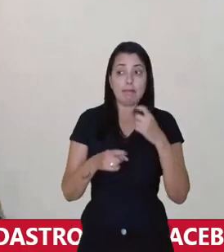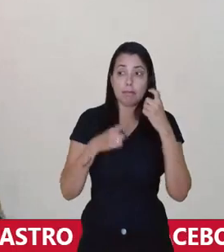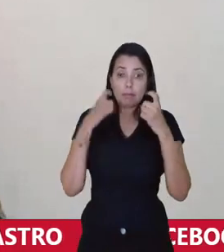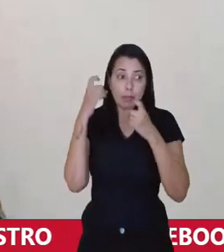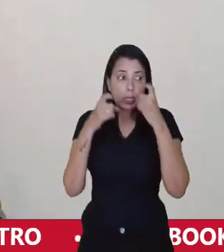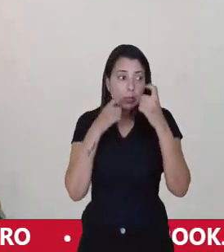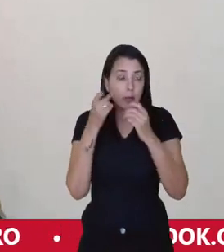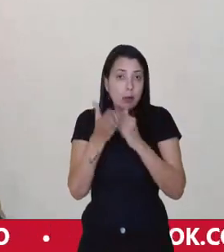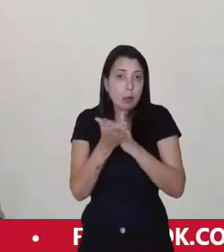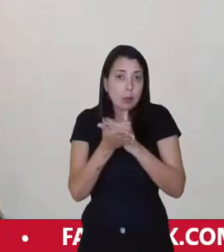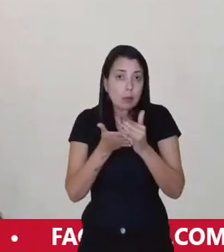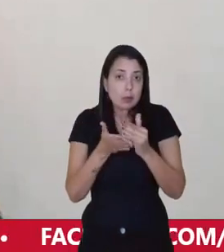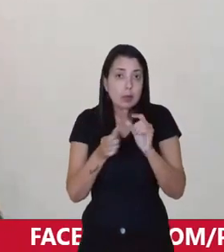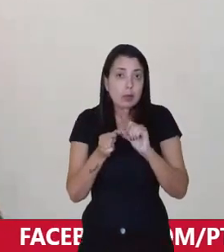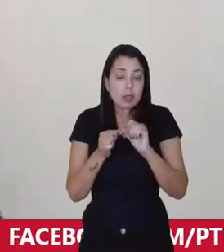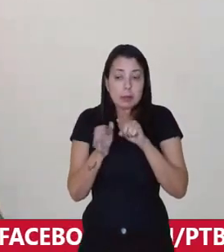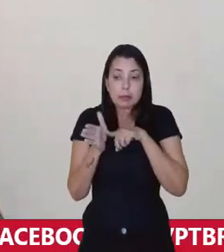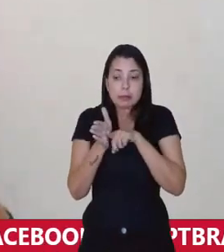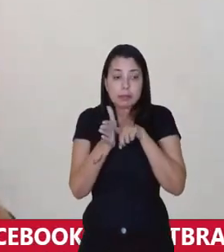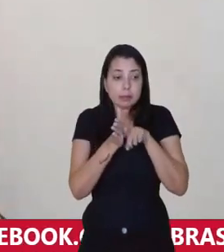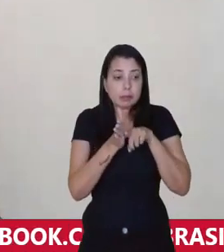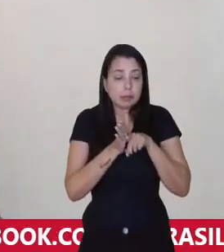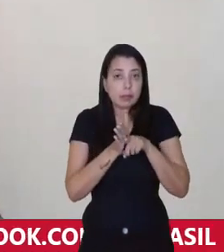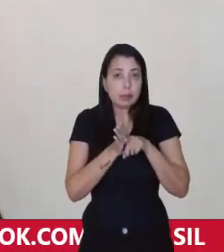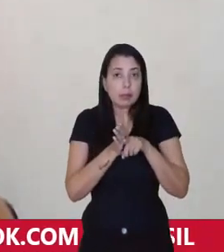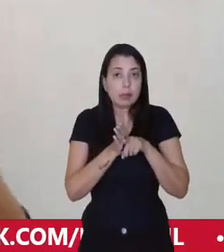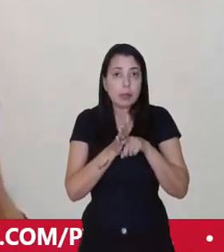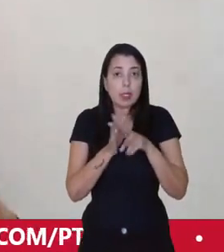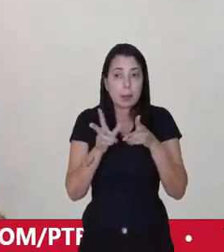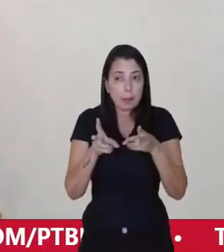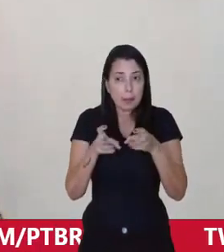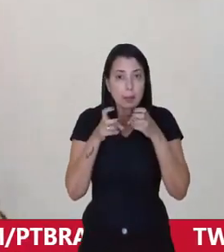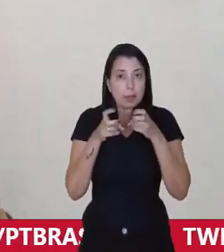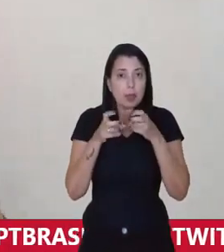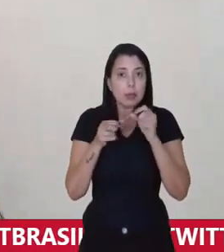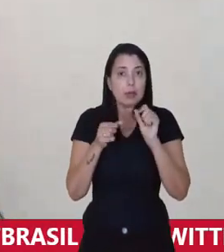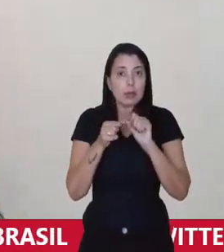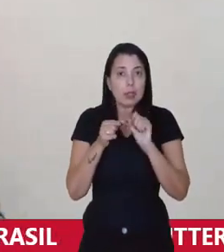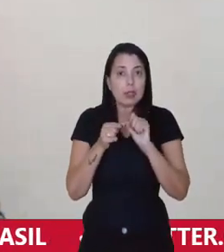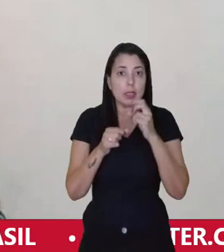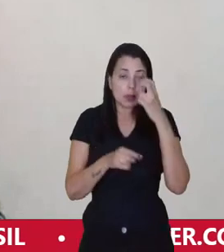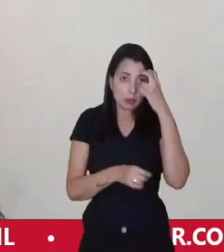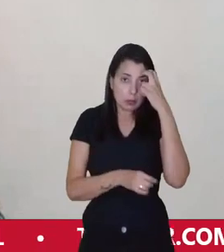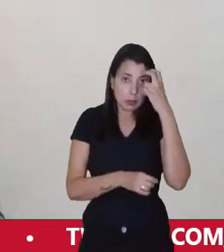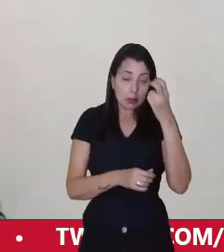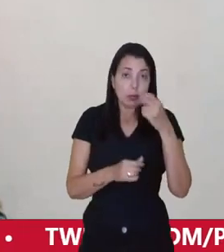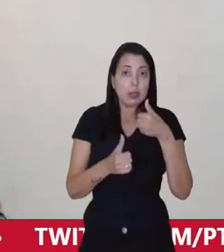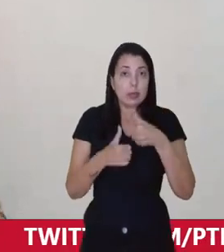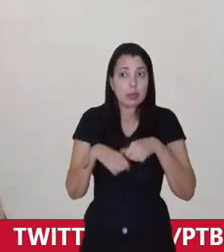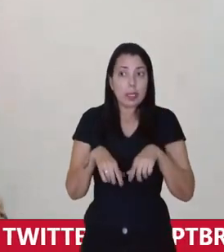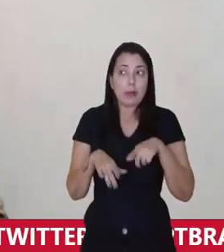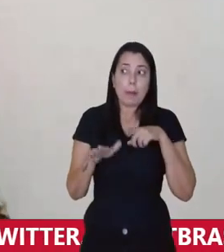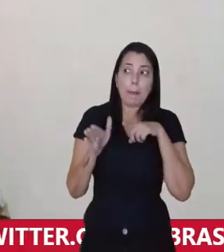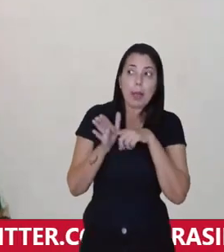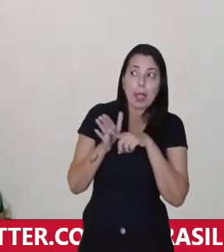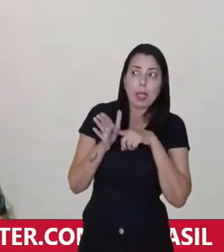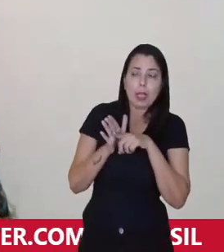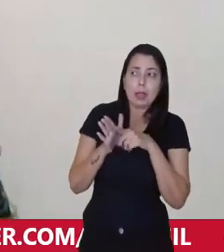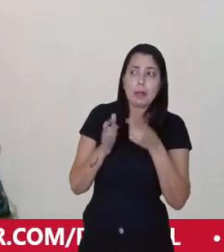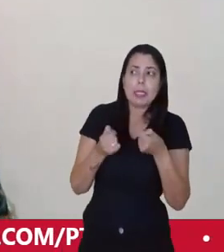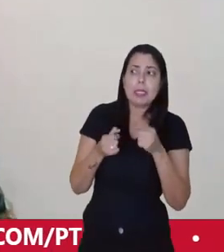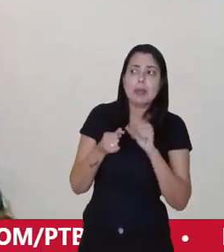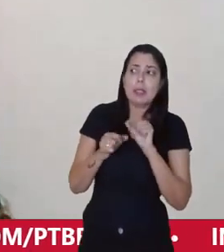desespero quando eu comecei a fazer a pesquisa e querer perceber como elas produziam culturas, e ficava me perguntando o que eu